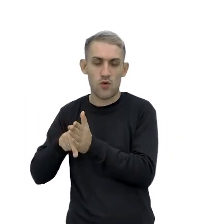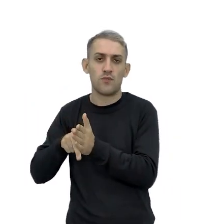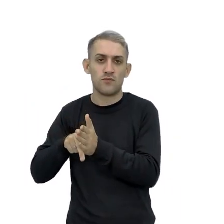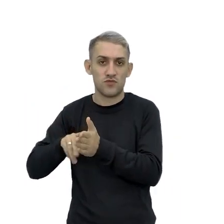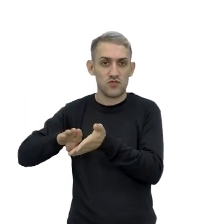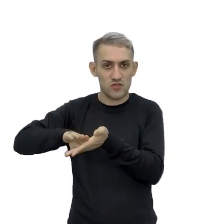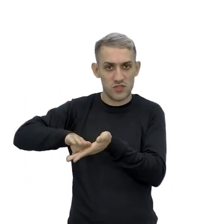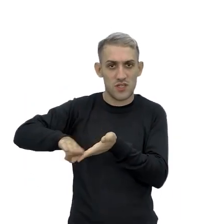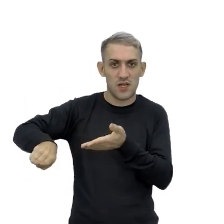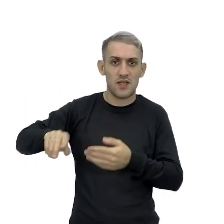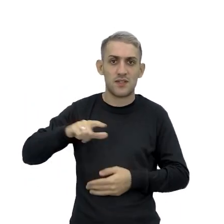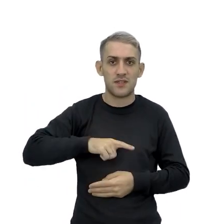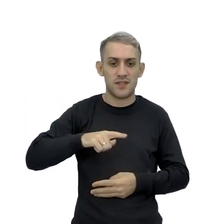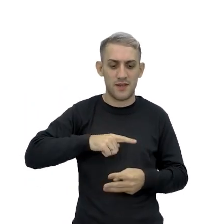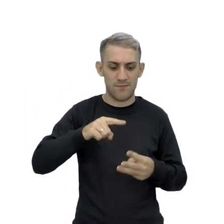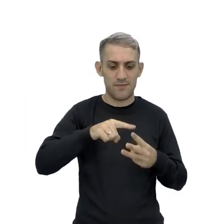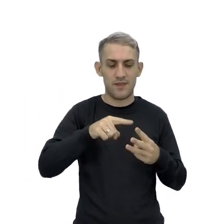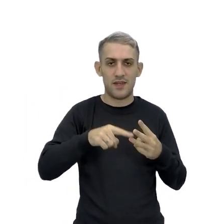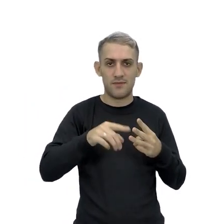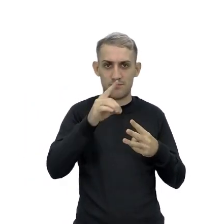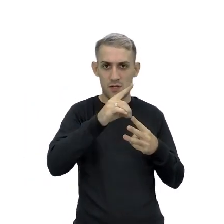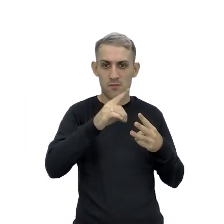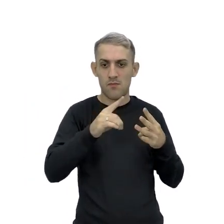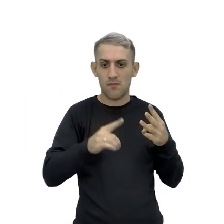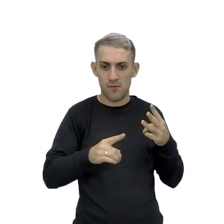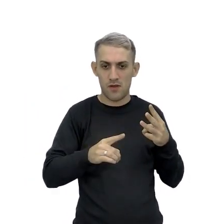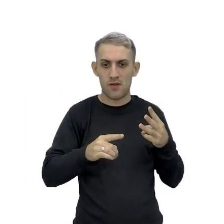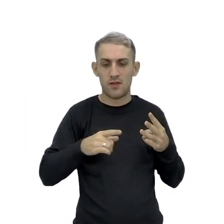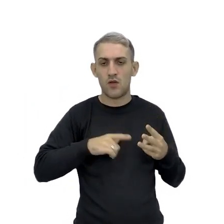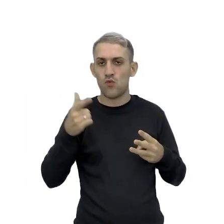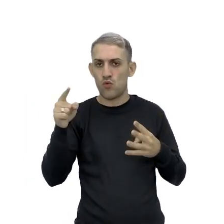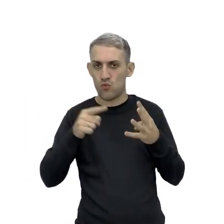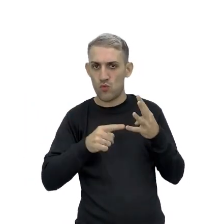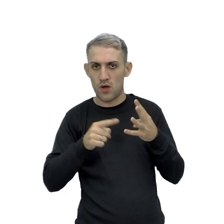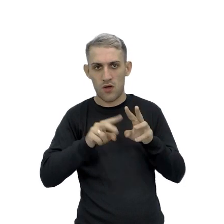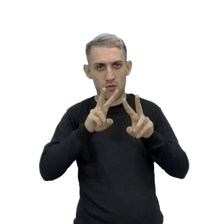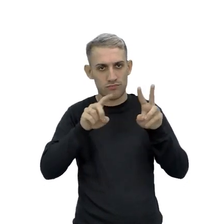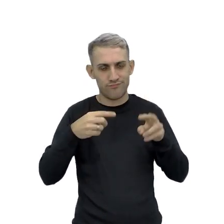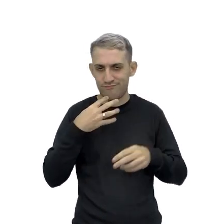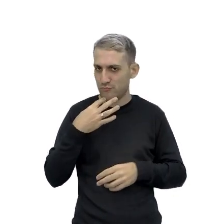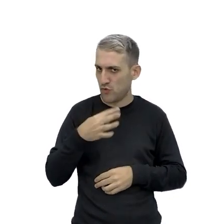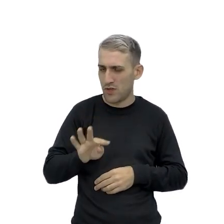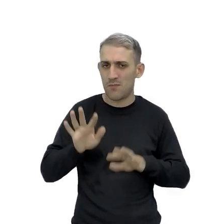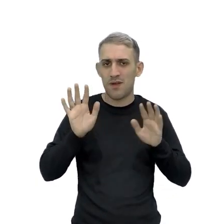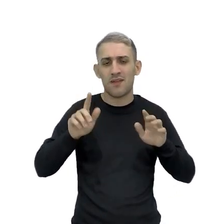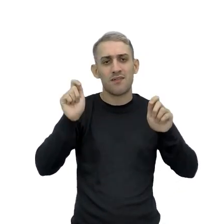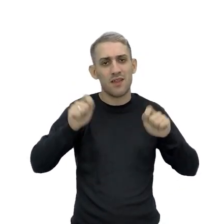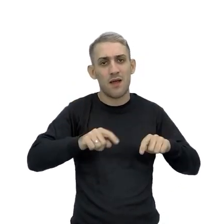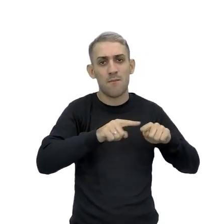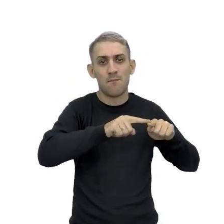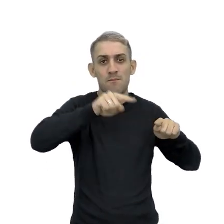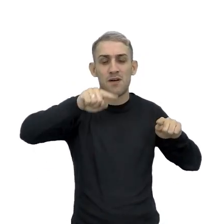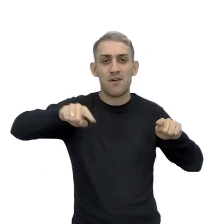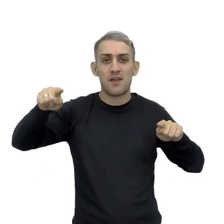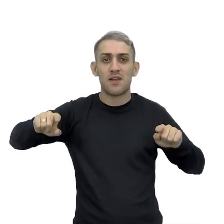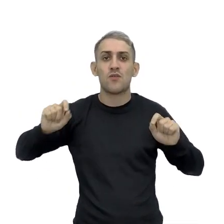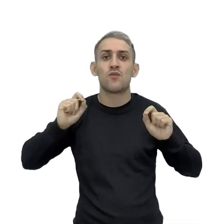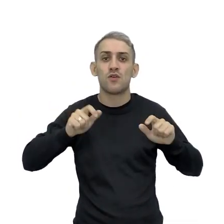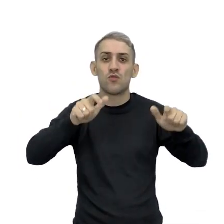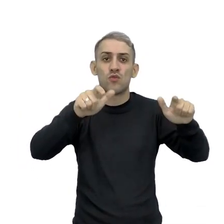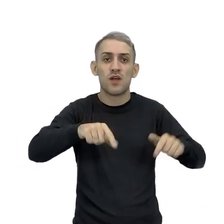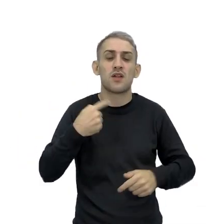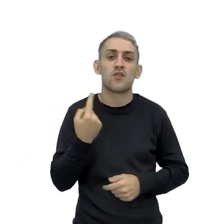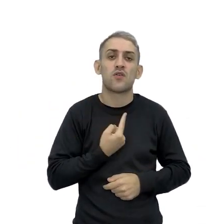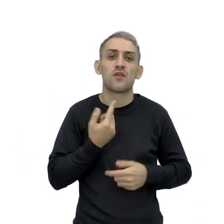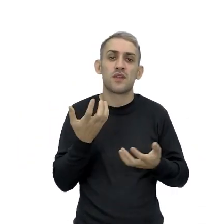grandezas. Nós temos aqui 3 dados, e o 4º, então, termo é desconhecido, e aí nós podemos variar, então, o local onde nós